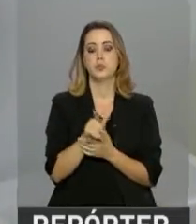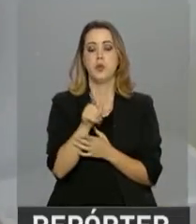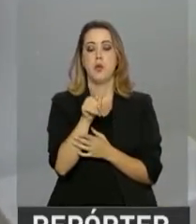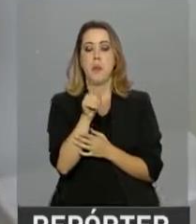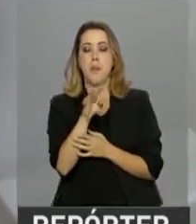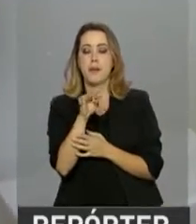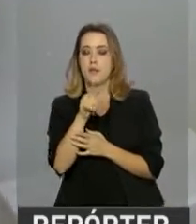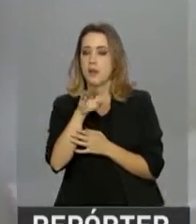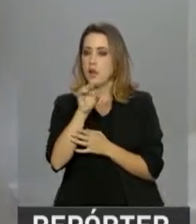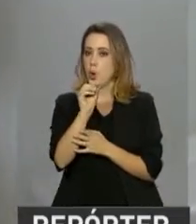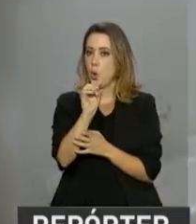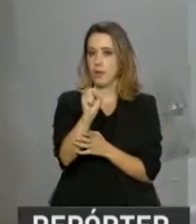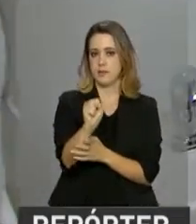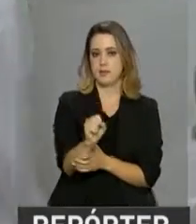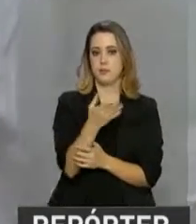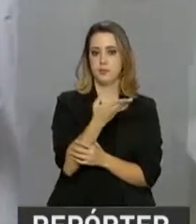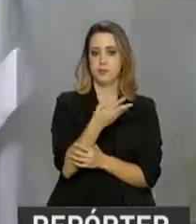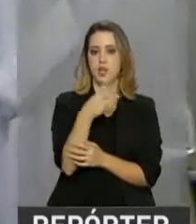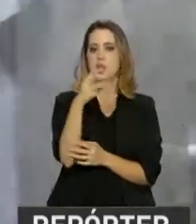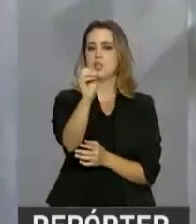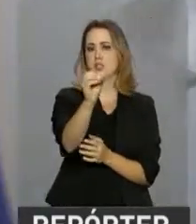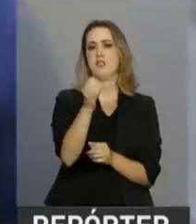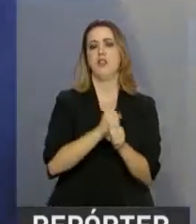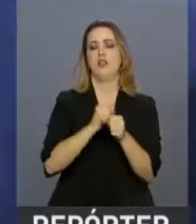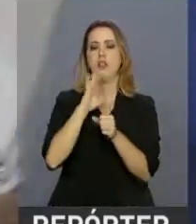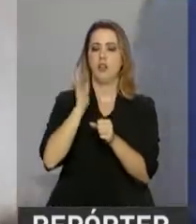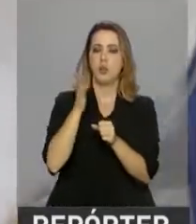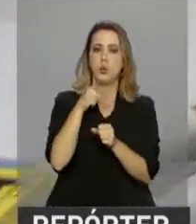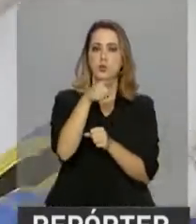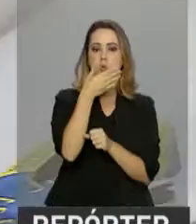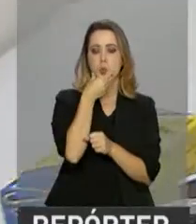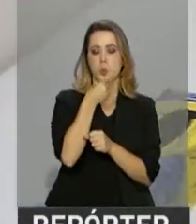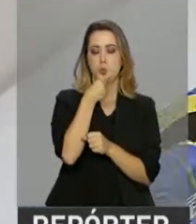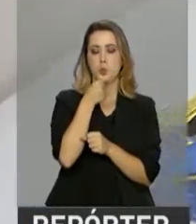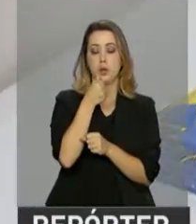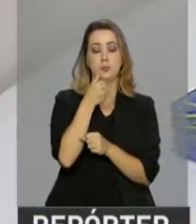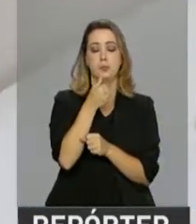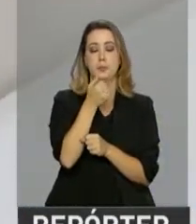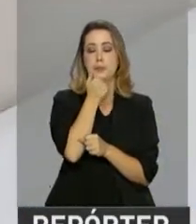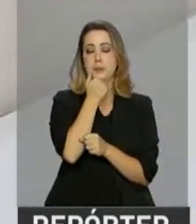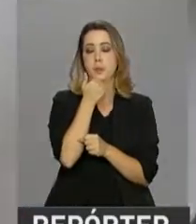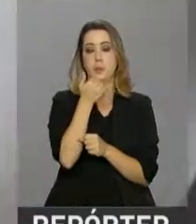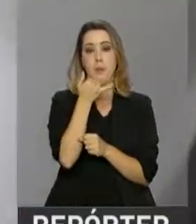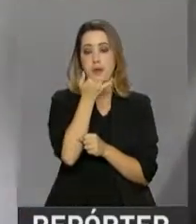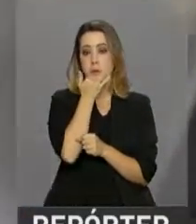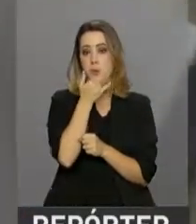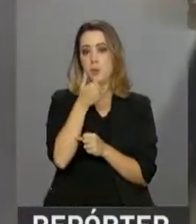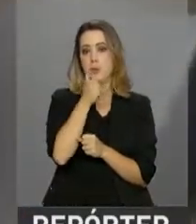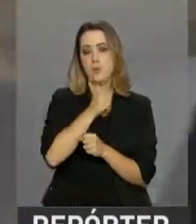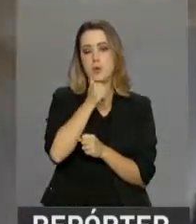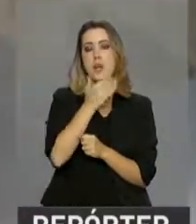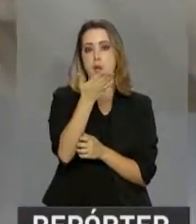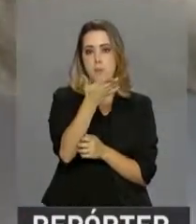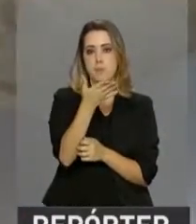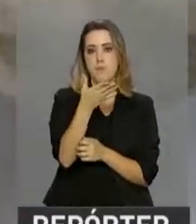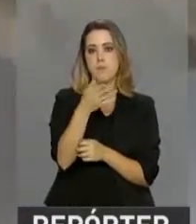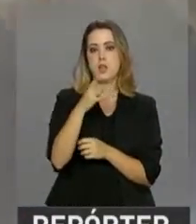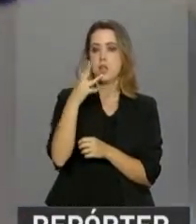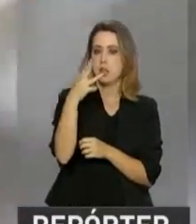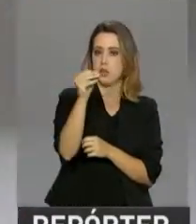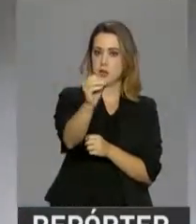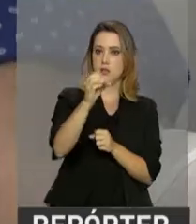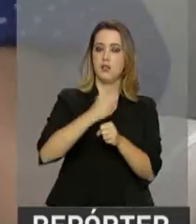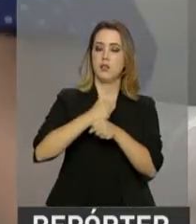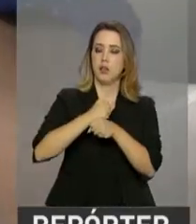Há cerca de 30 anos, essa é a rotina da dona Inês, de 77 anos, moradora de Brasília. Para manter a taxa